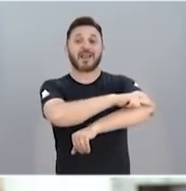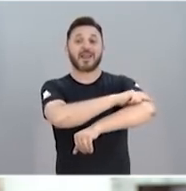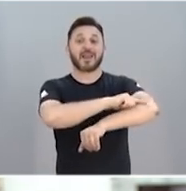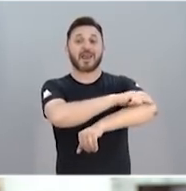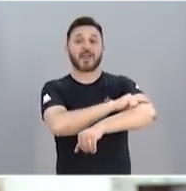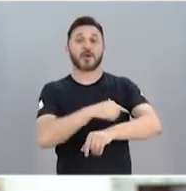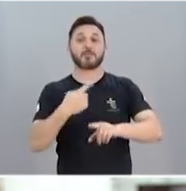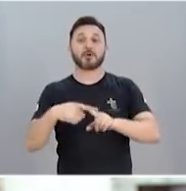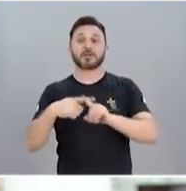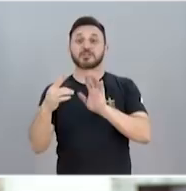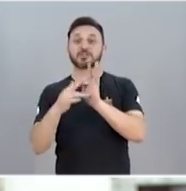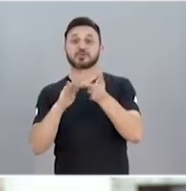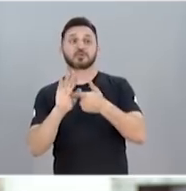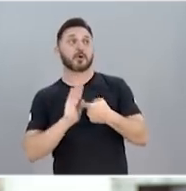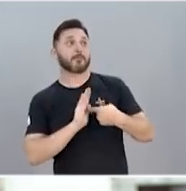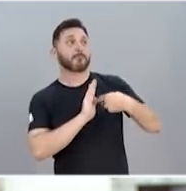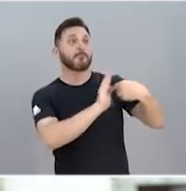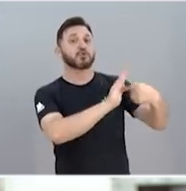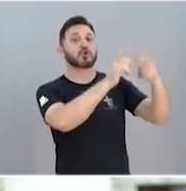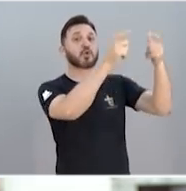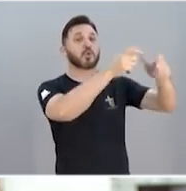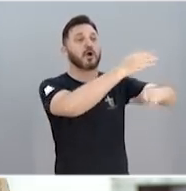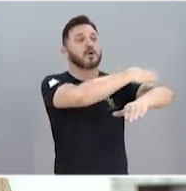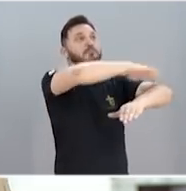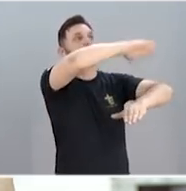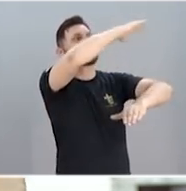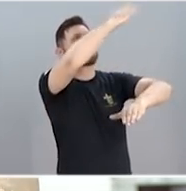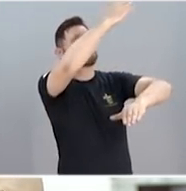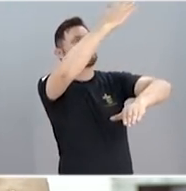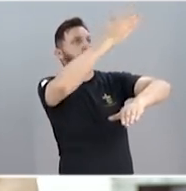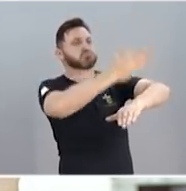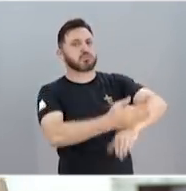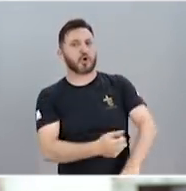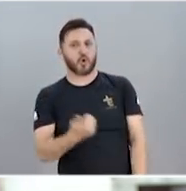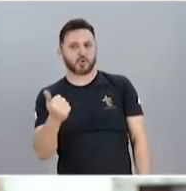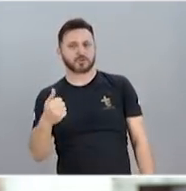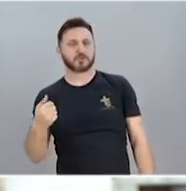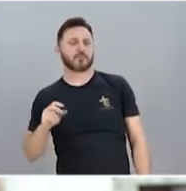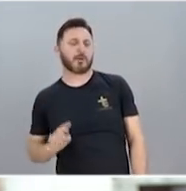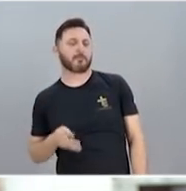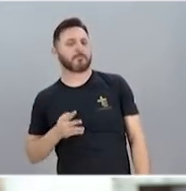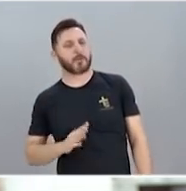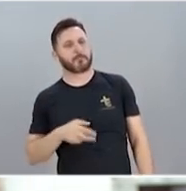Jesus lhes tinha indicado. Quando viram Jesus,